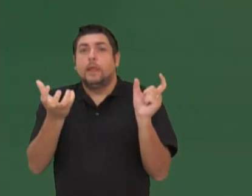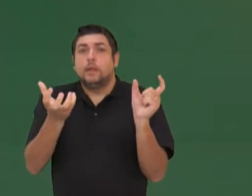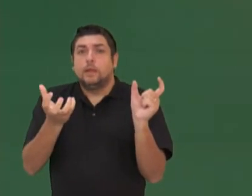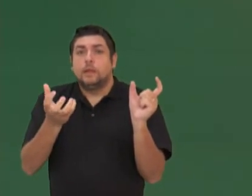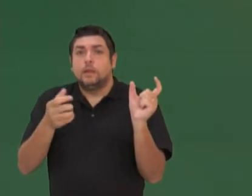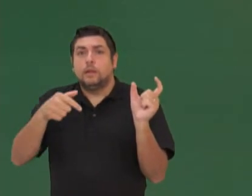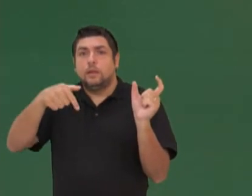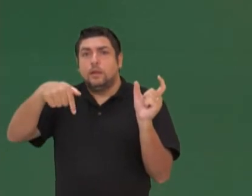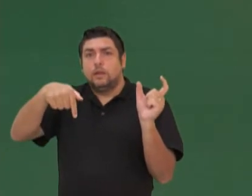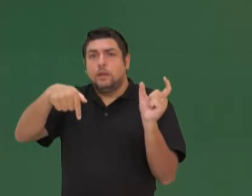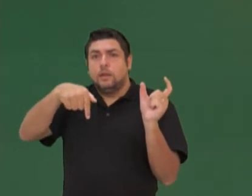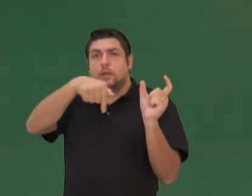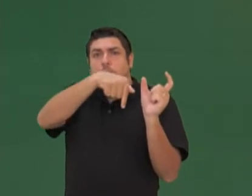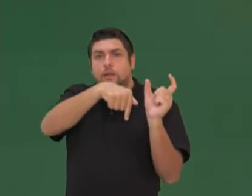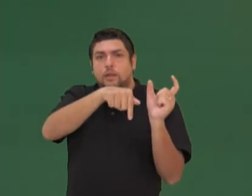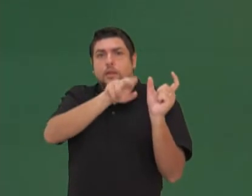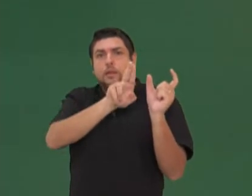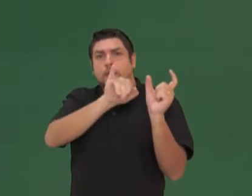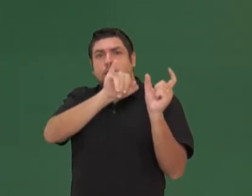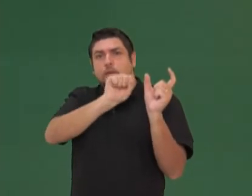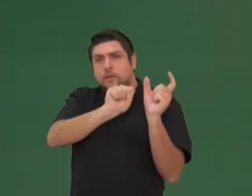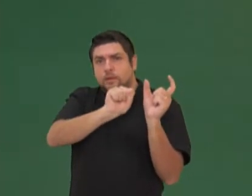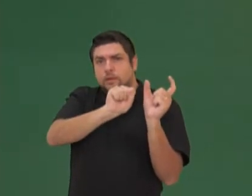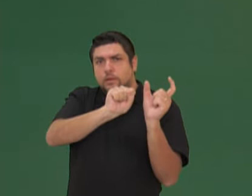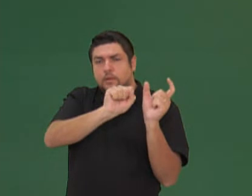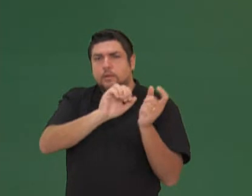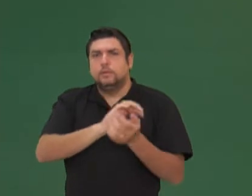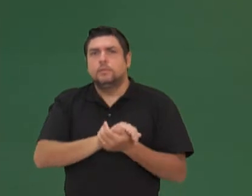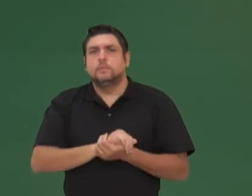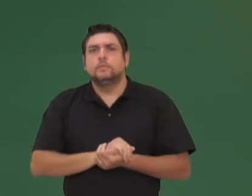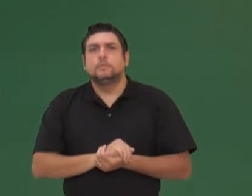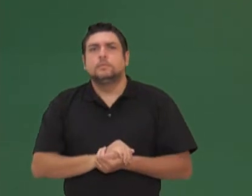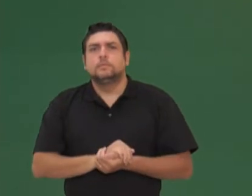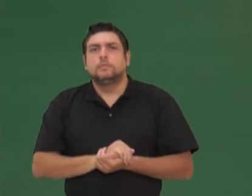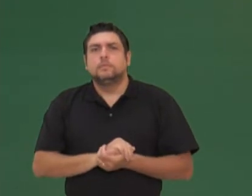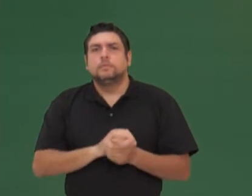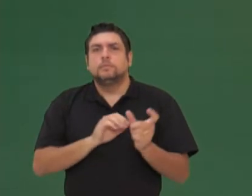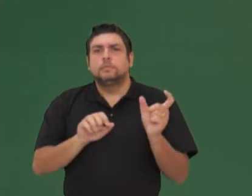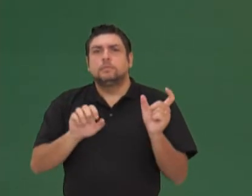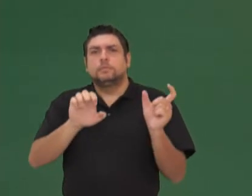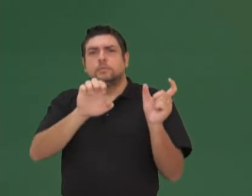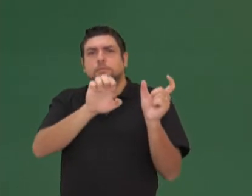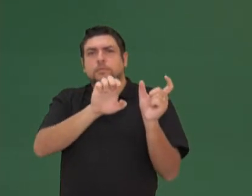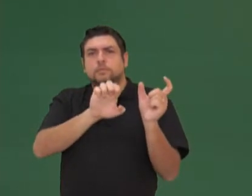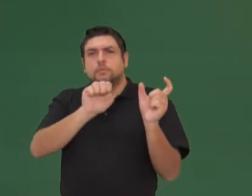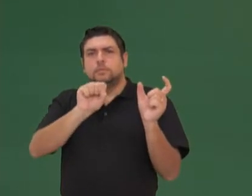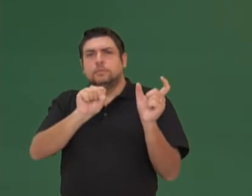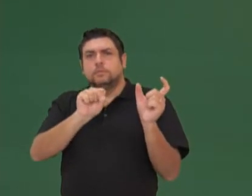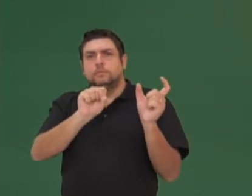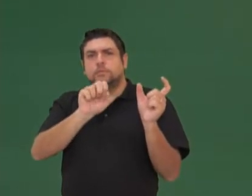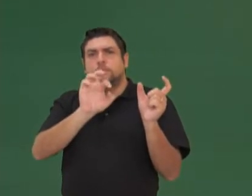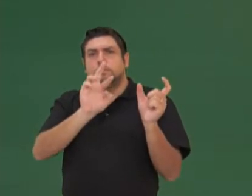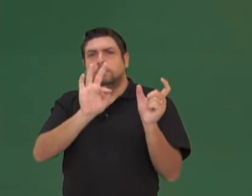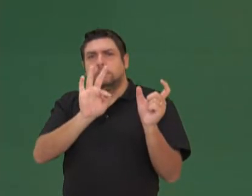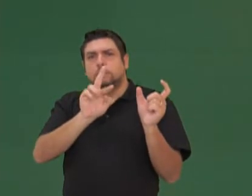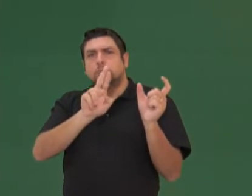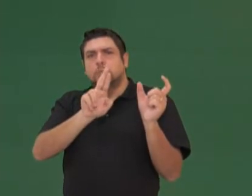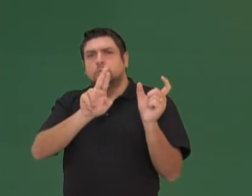a nova raiz quis, termina em S. O verbo estar, olha a raiz original, uma nova raiz,